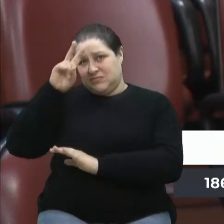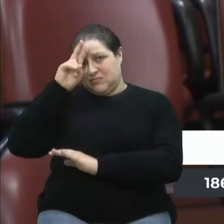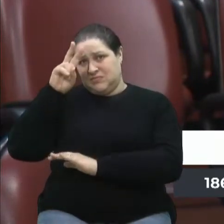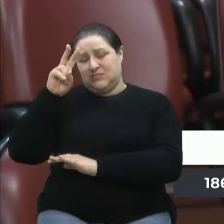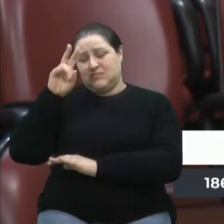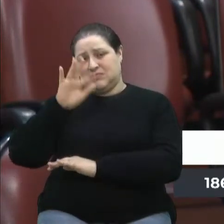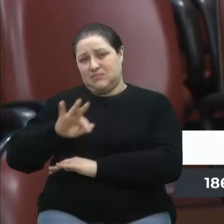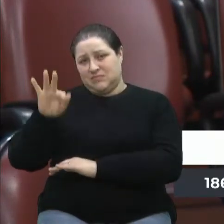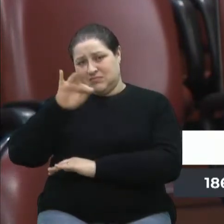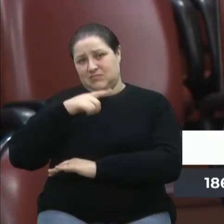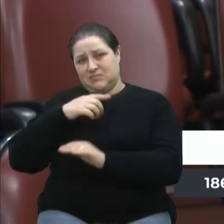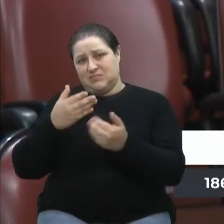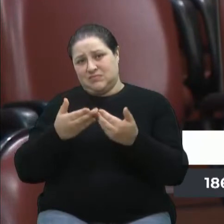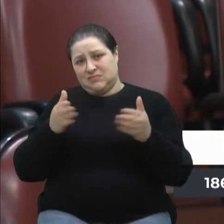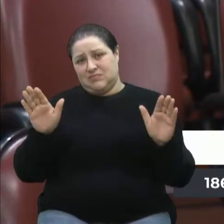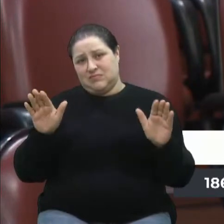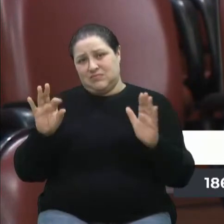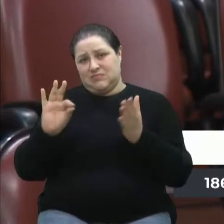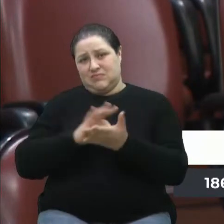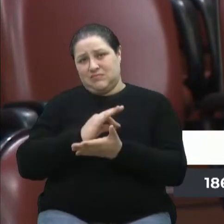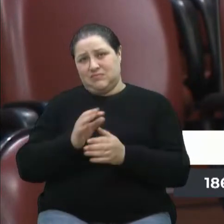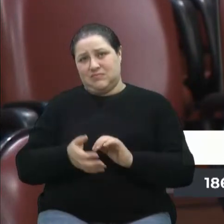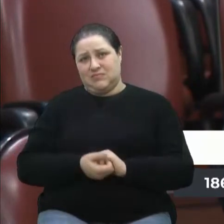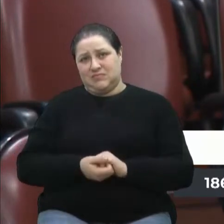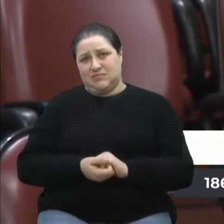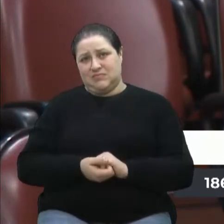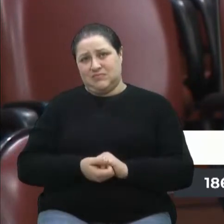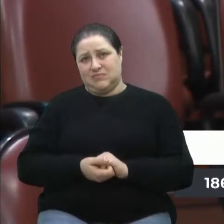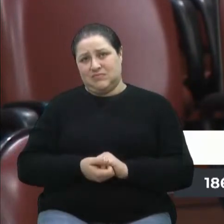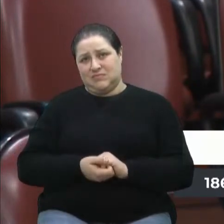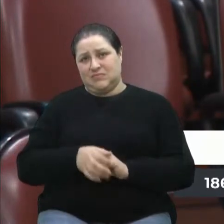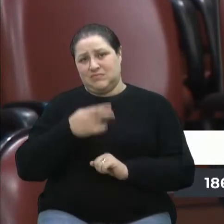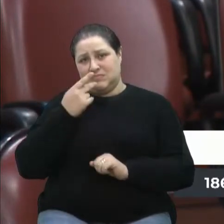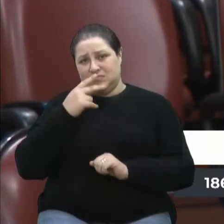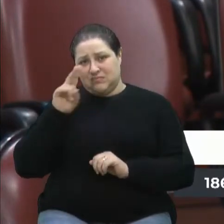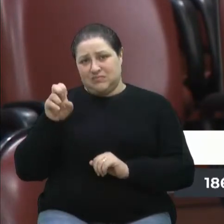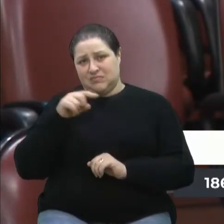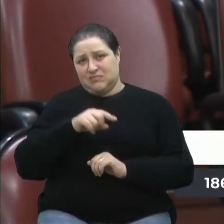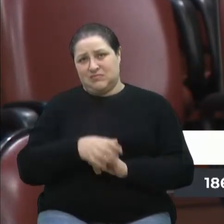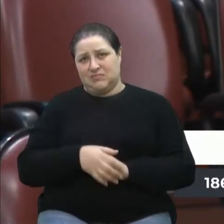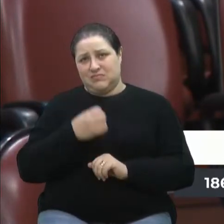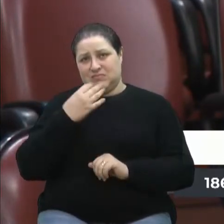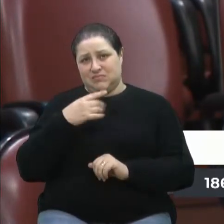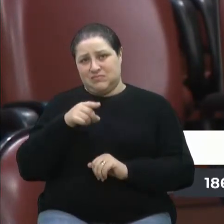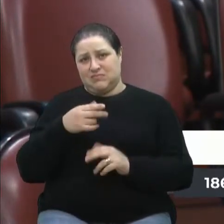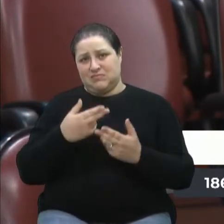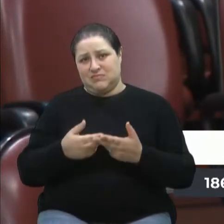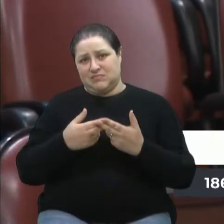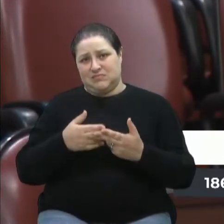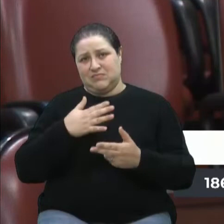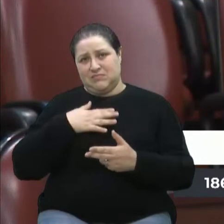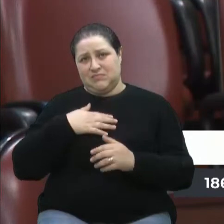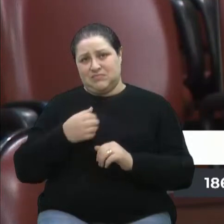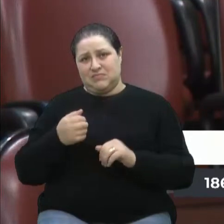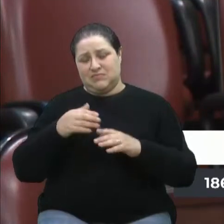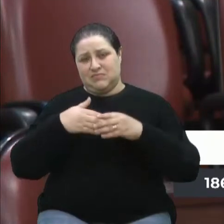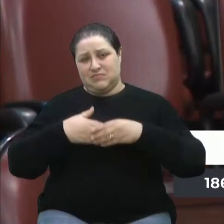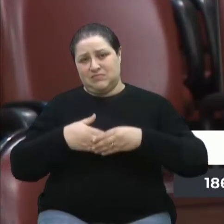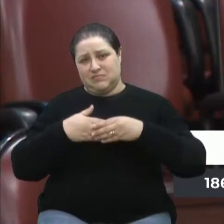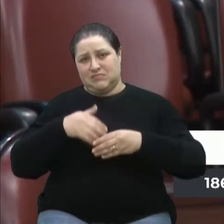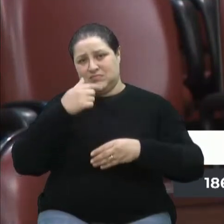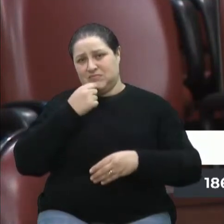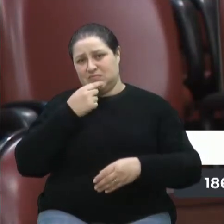tá aberto ainda as inscrições estão só queria falar sobre isso presente que bom a sua tolerância quero saudar nosso Vereador